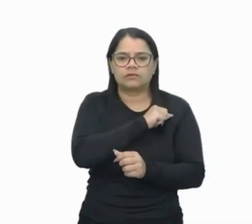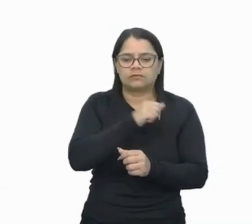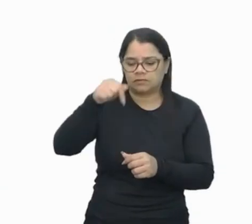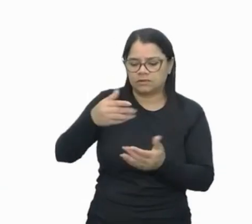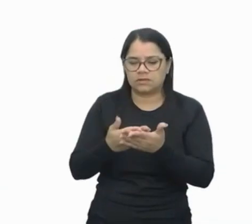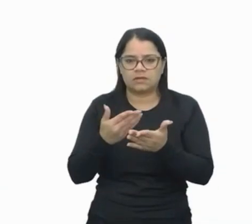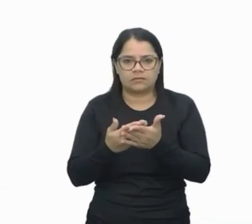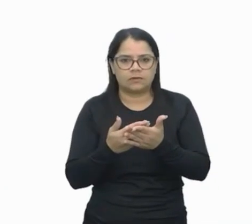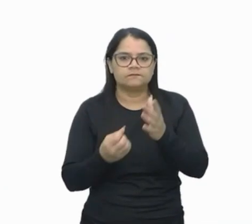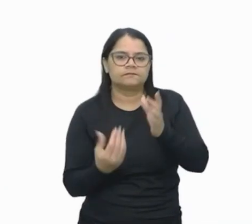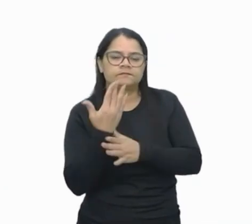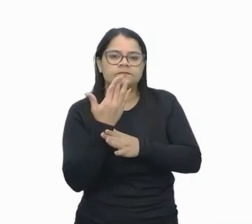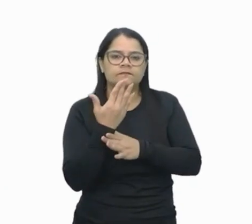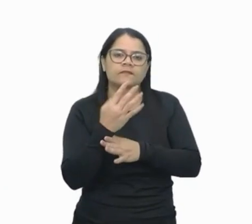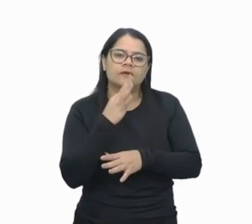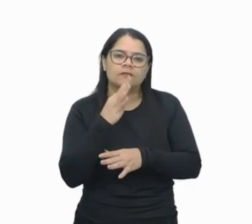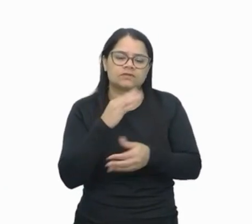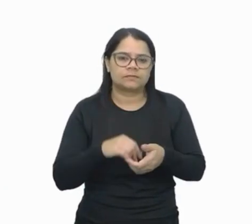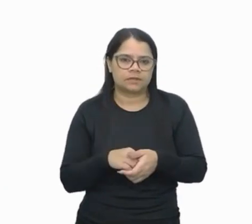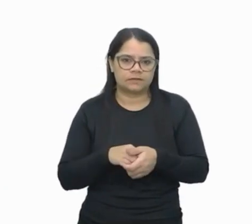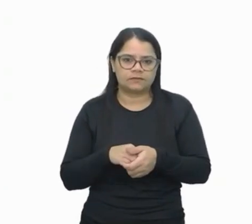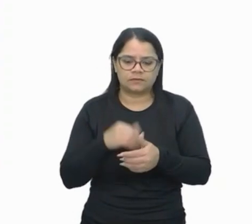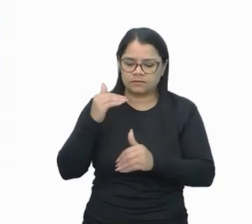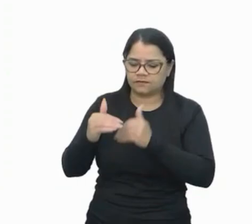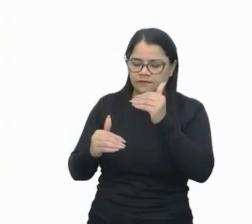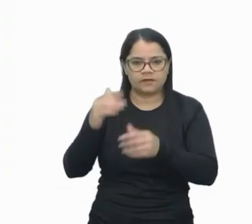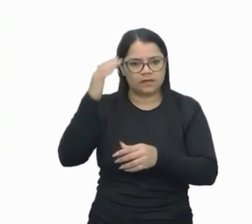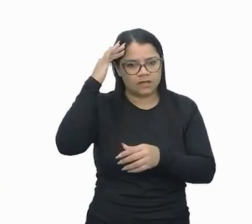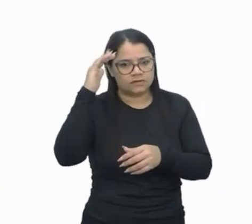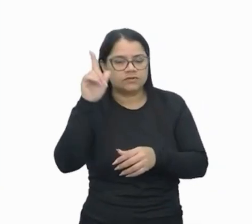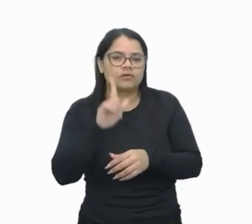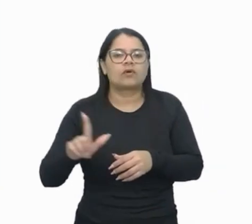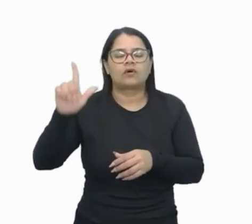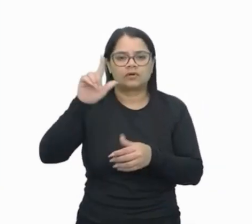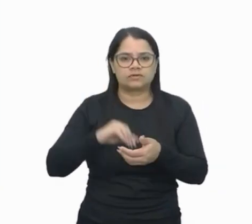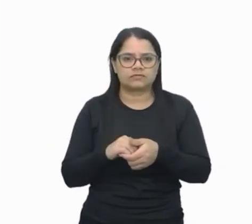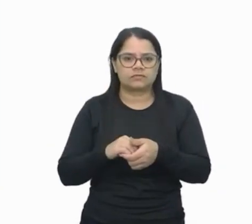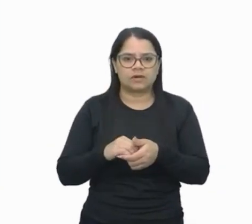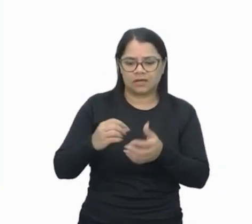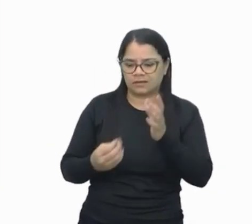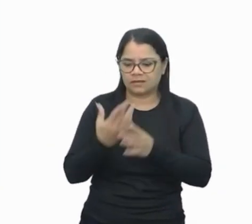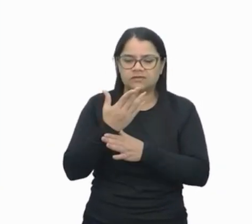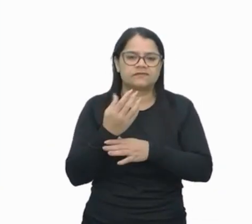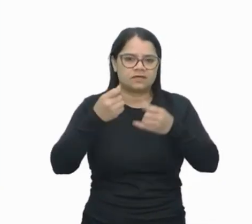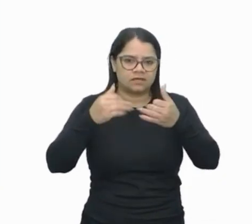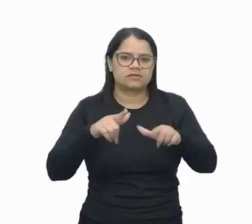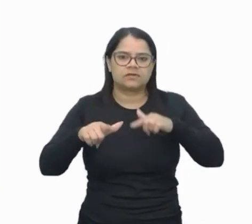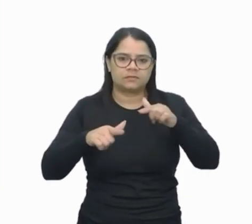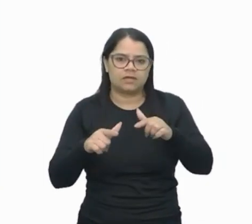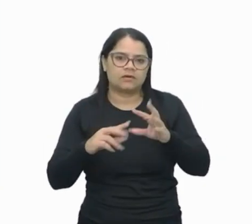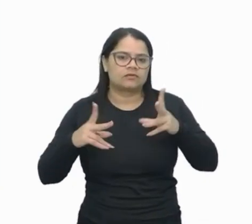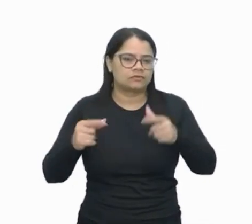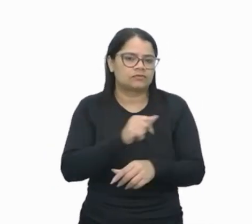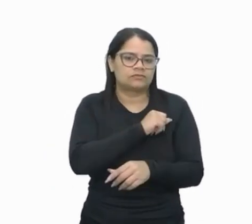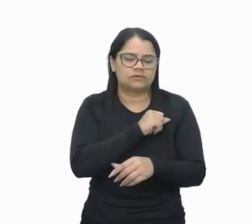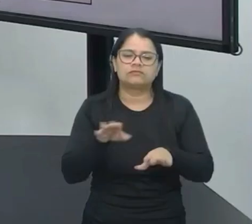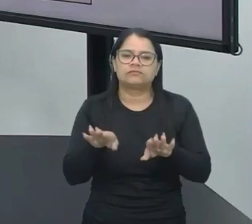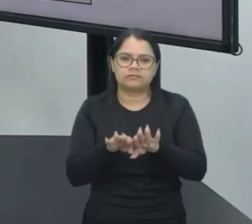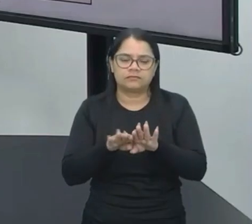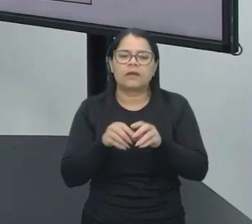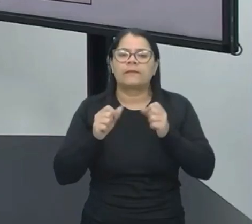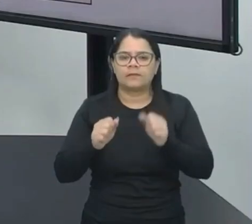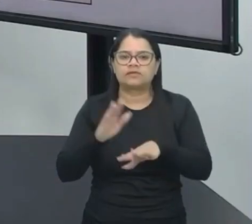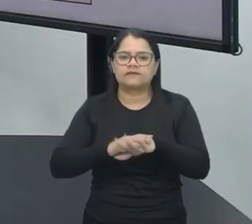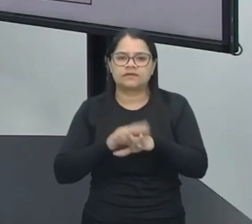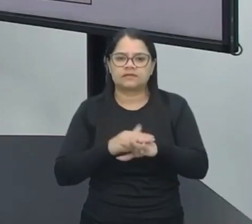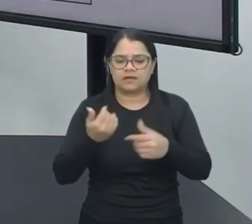também, porque você construiu conhecimentos, desenvolveu o raciocínio lógico, a criatividade, também trabalhou isso com todos os estudantes. Você